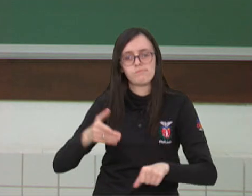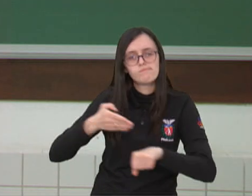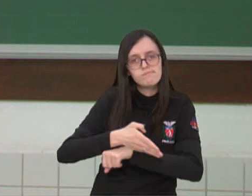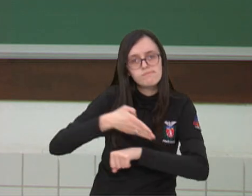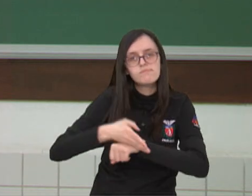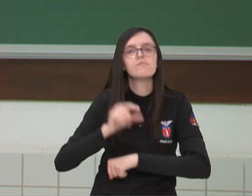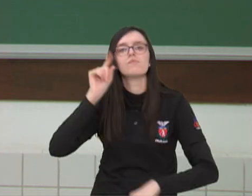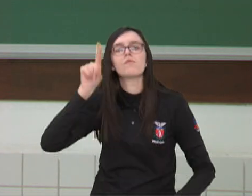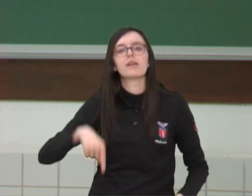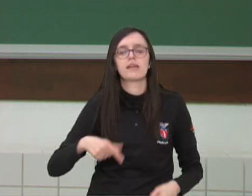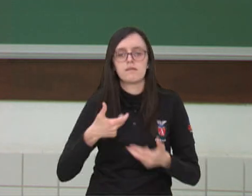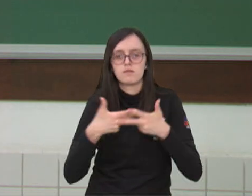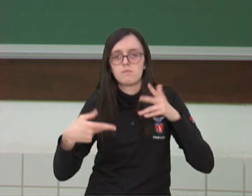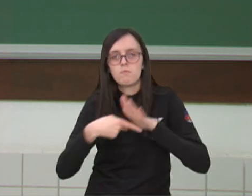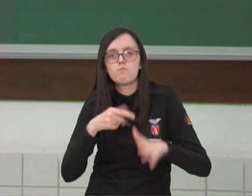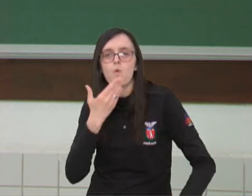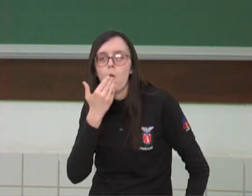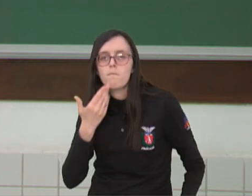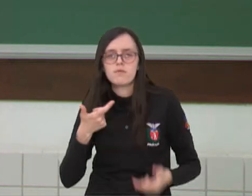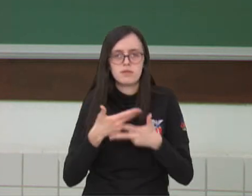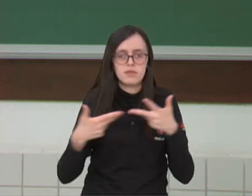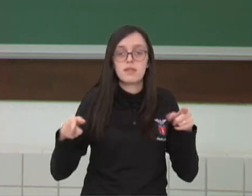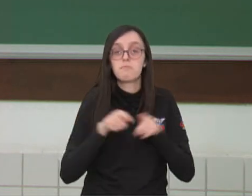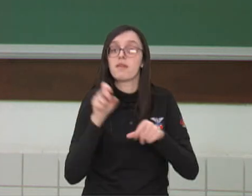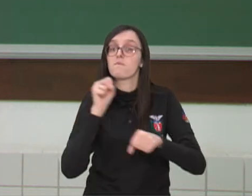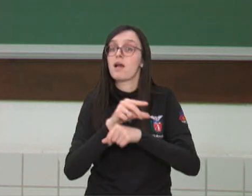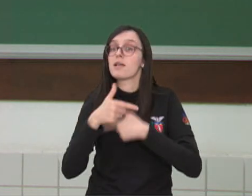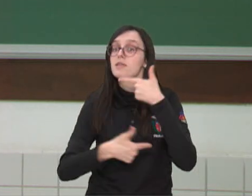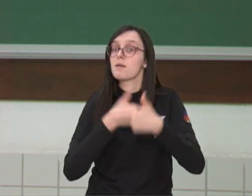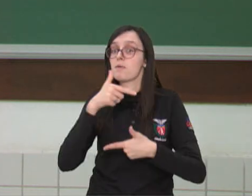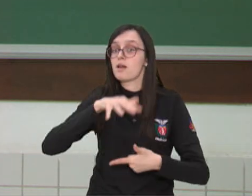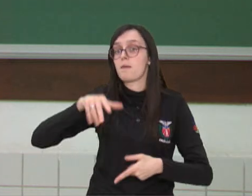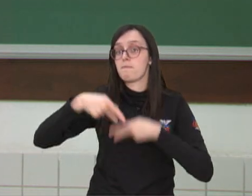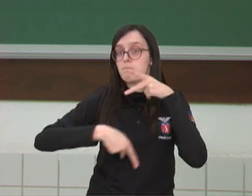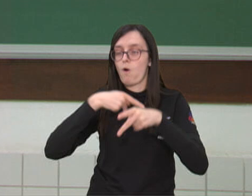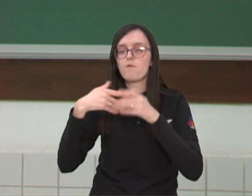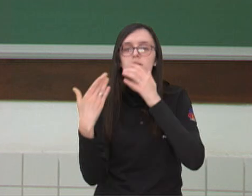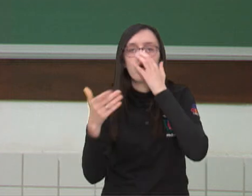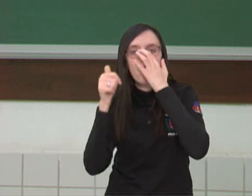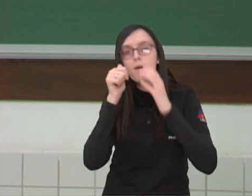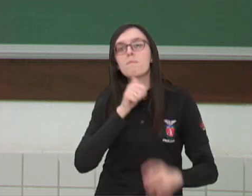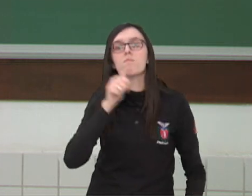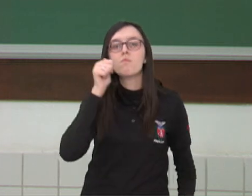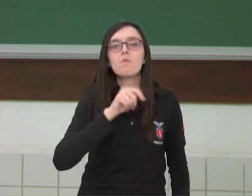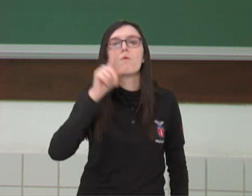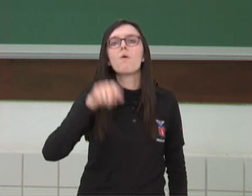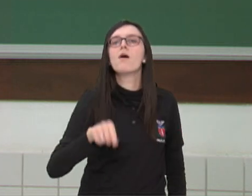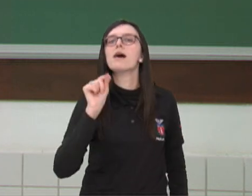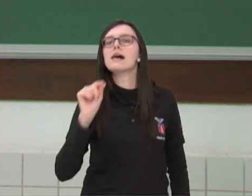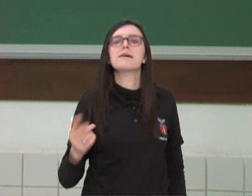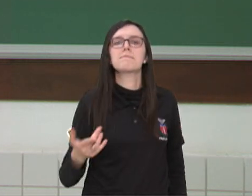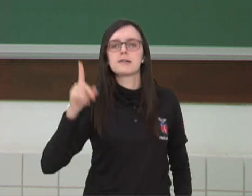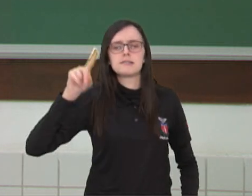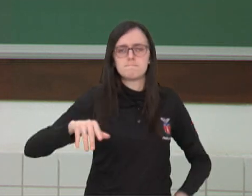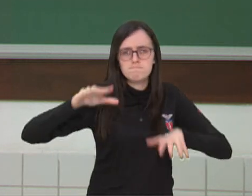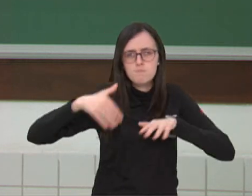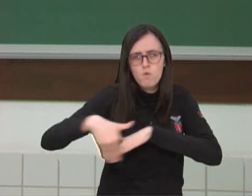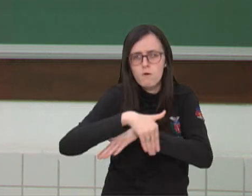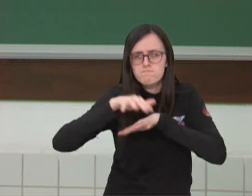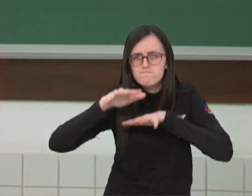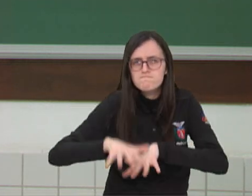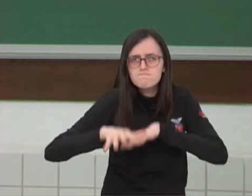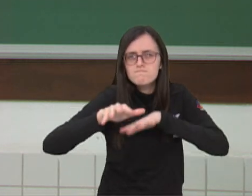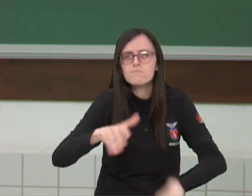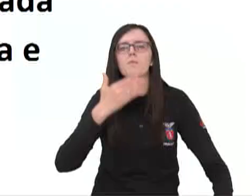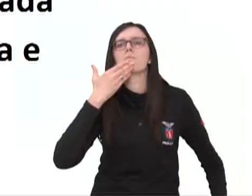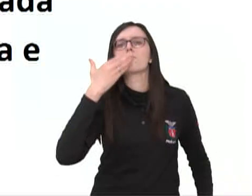acesso a fontes de comida, de alimentação e de emprego para a população. Então, mulheres foram para as ruas